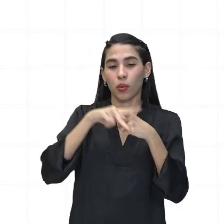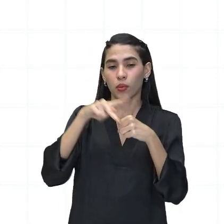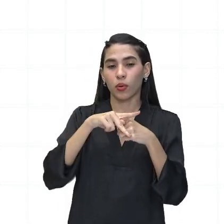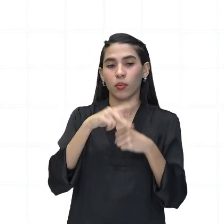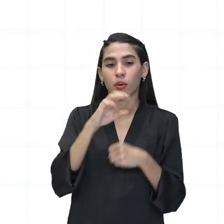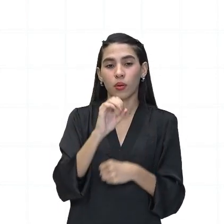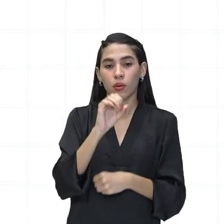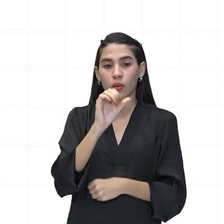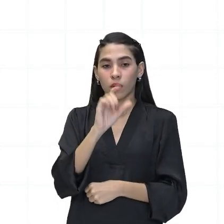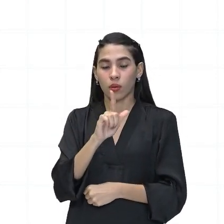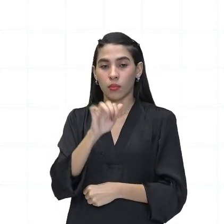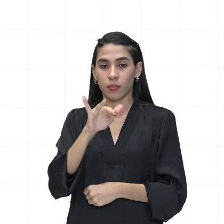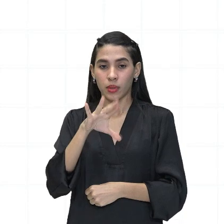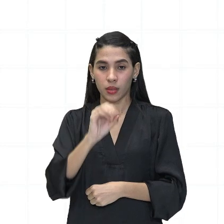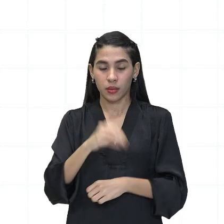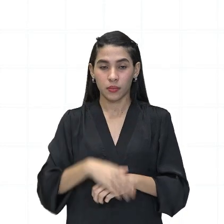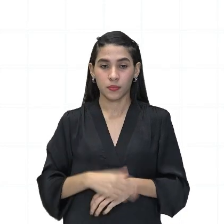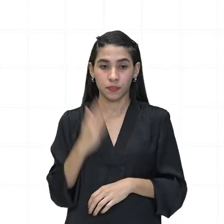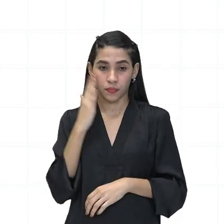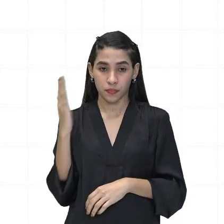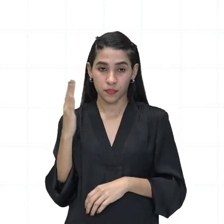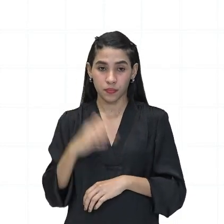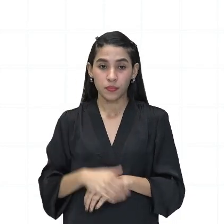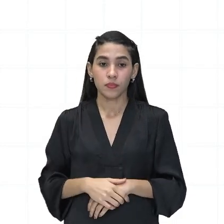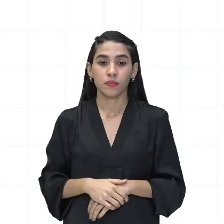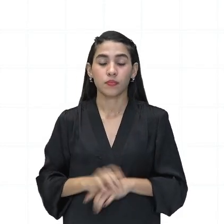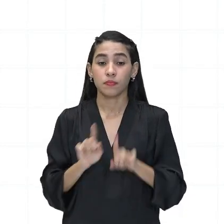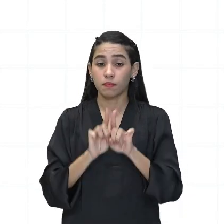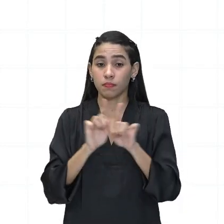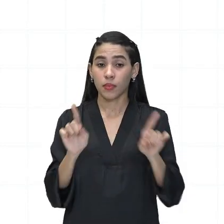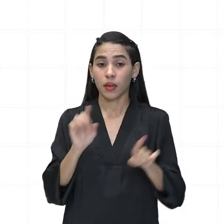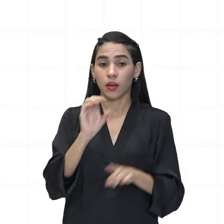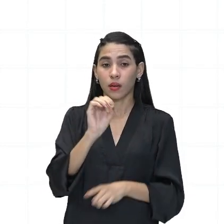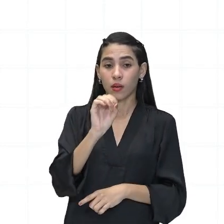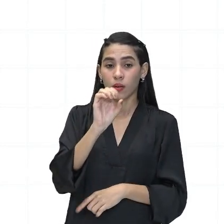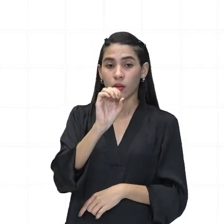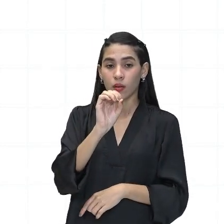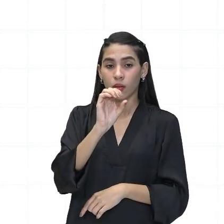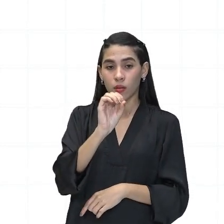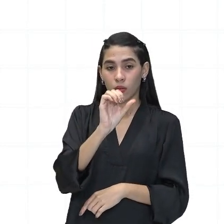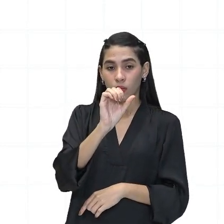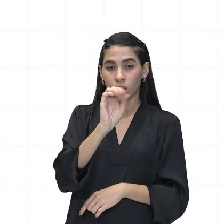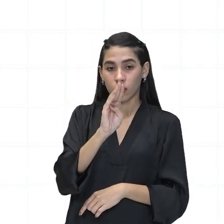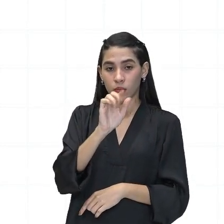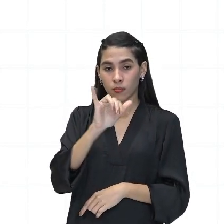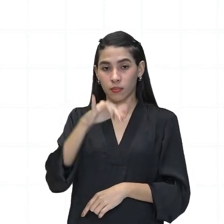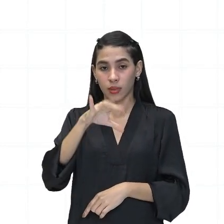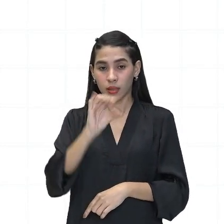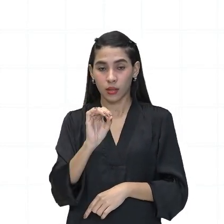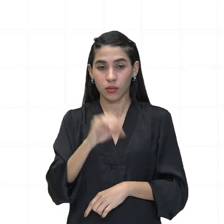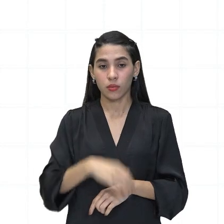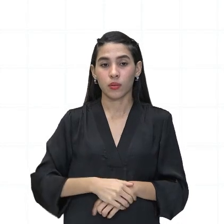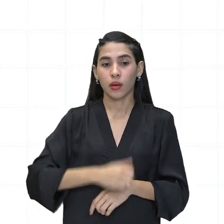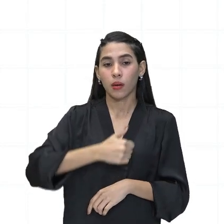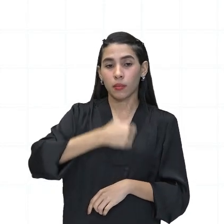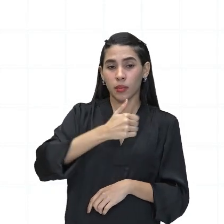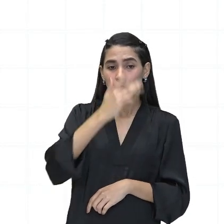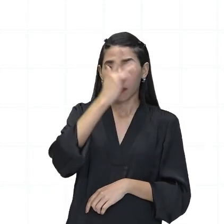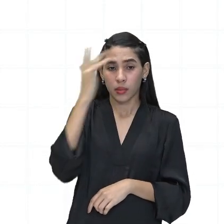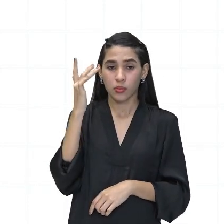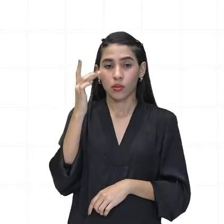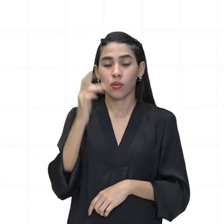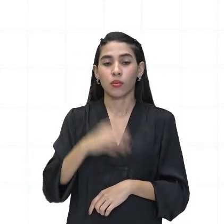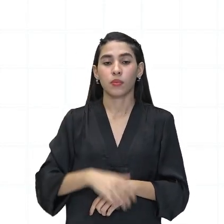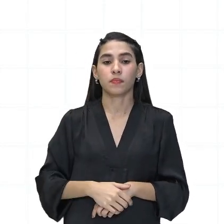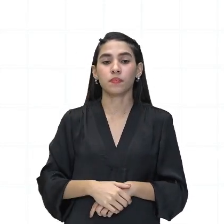pronome oblíquo, a gente está falando ainda de pronomes pessoais, só que é oblíquo e não reto. E aí tem as pessoas do discurso, primeira pessoa do